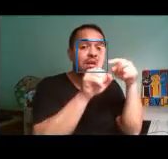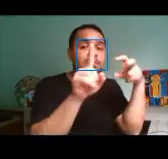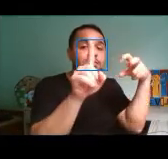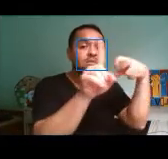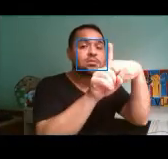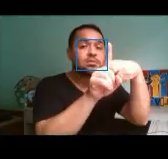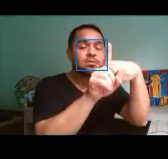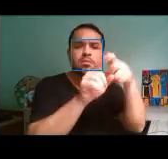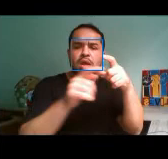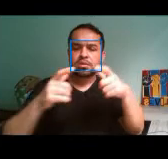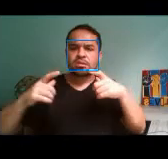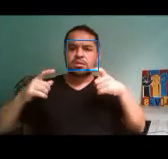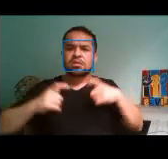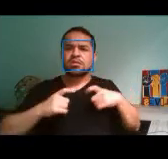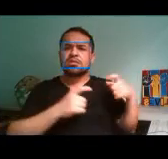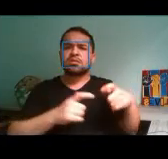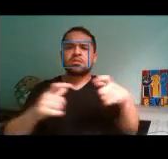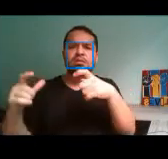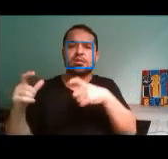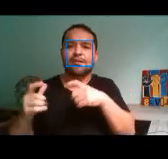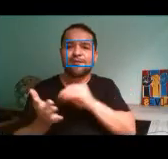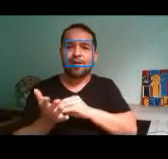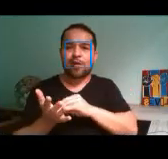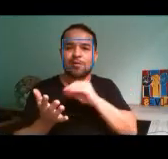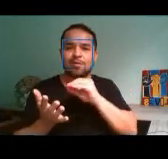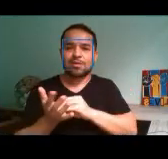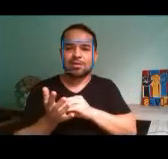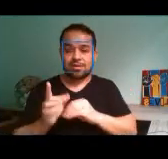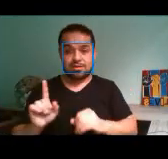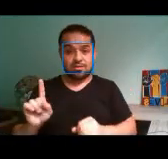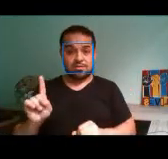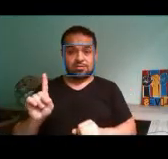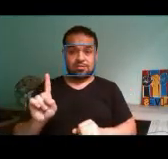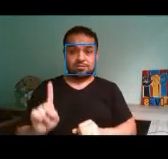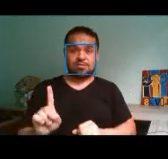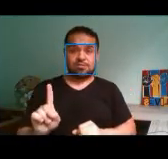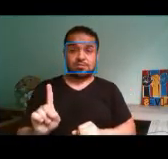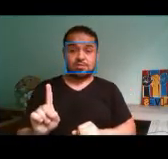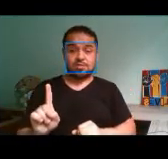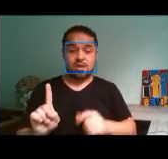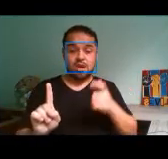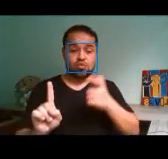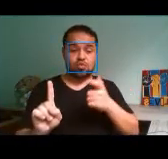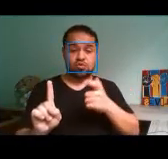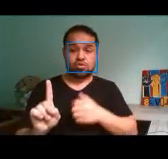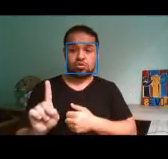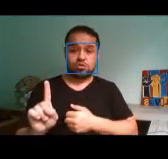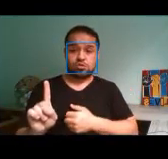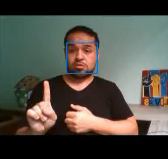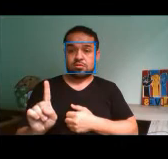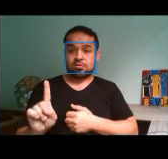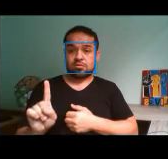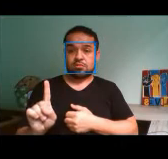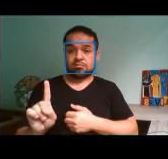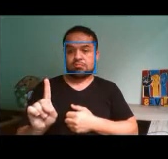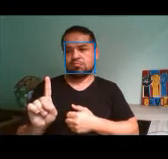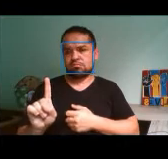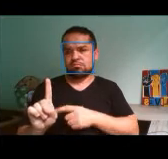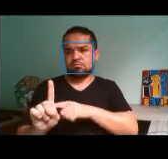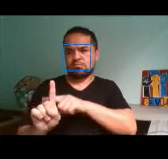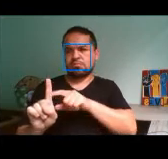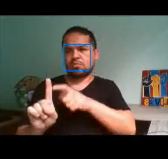não falei como a mão... se eu falasse, olha, ele está incidindo no peito, está incidindo na cabeça, esses locais